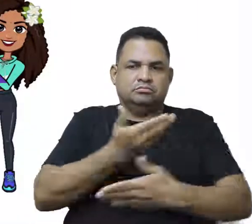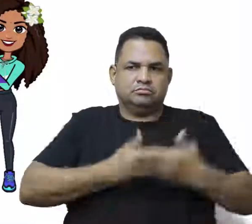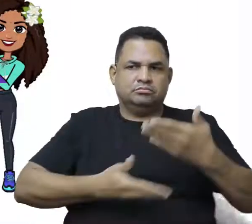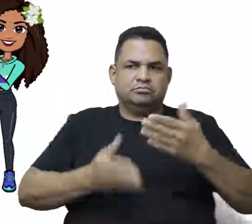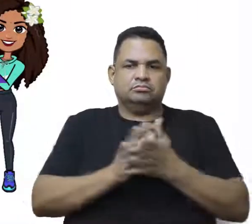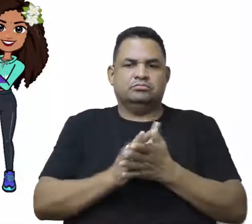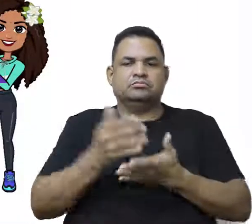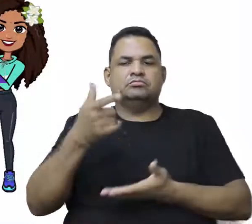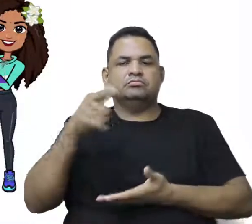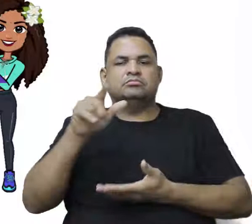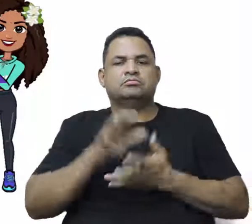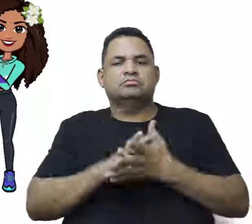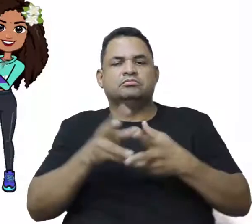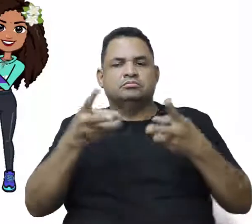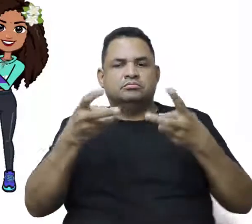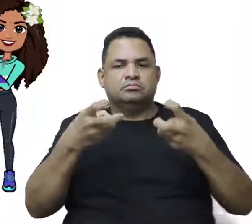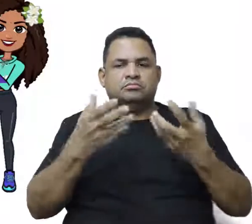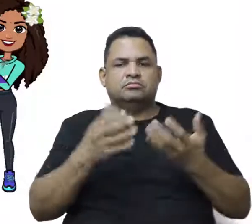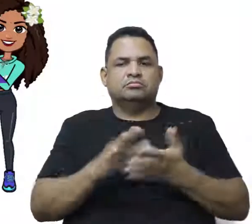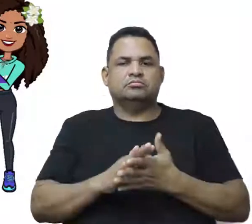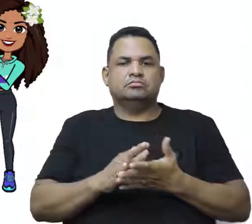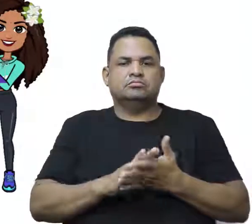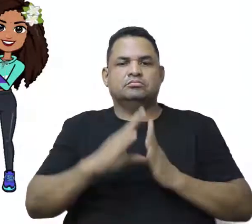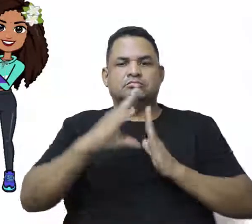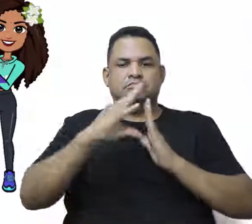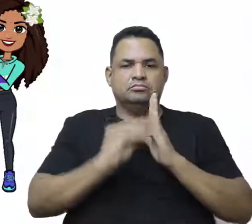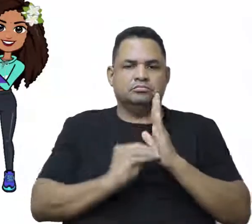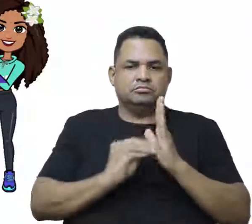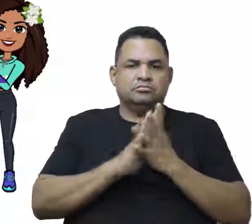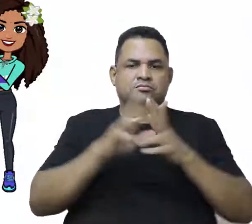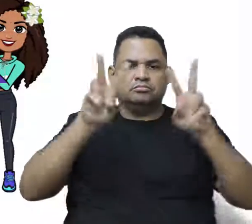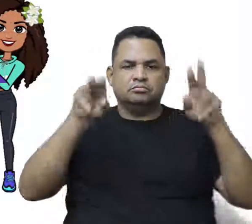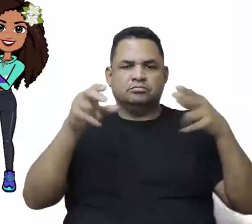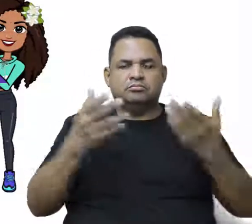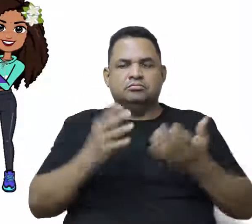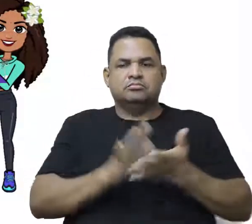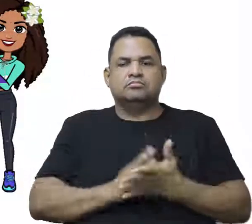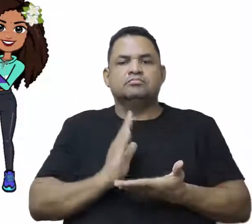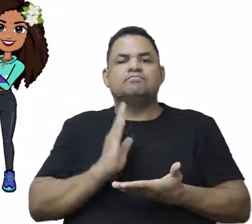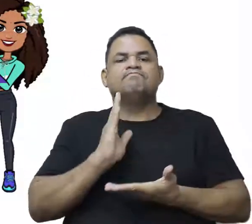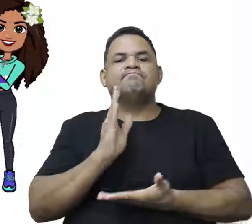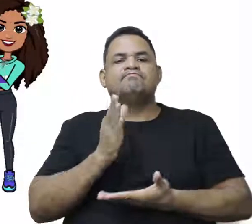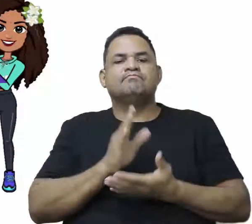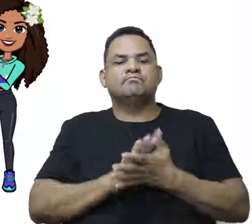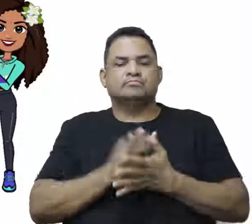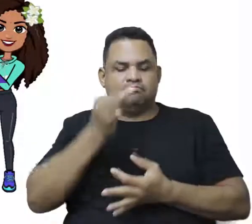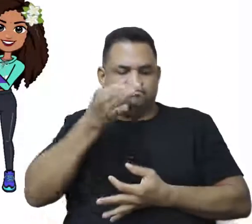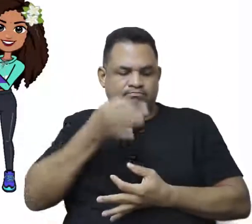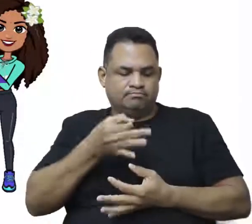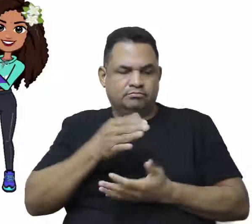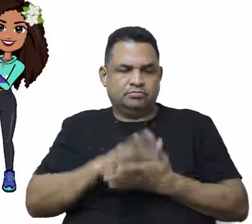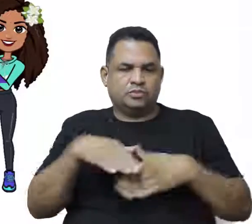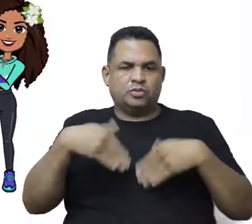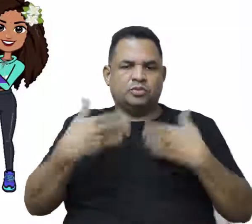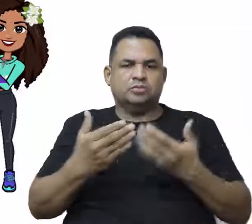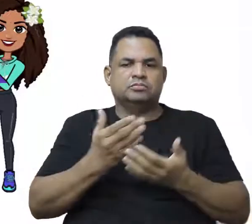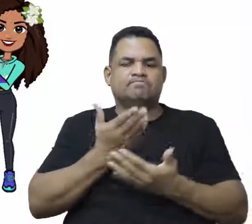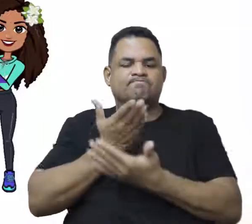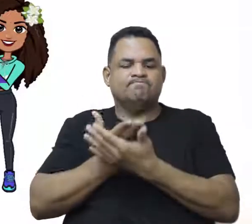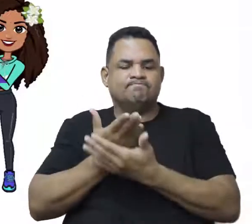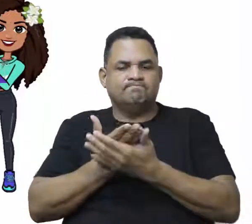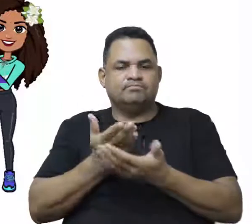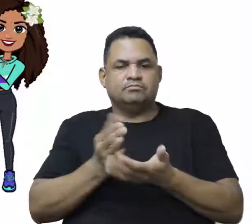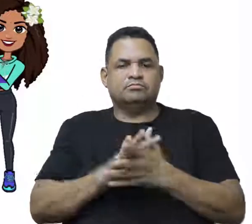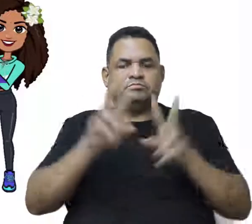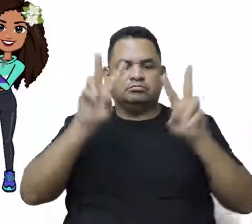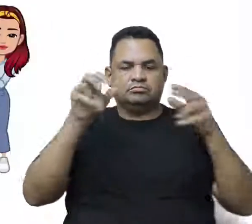ele conseguir perceber esses conteúdos, esses temas, ele vai ser muito certeiro, né, na hora de estudar